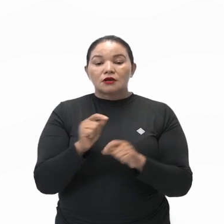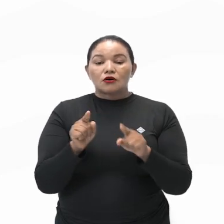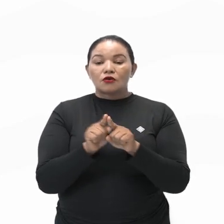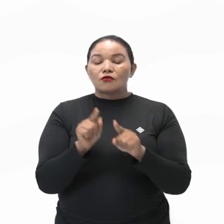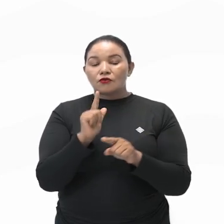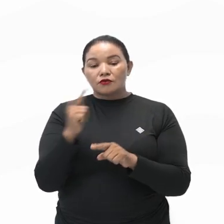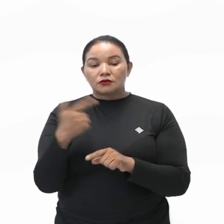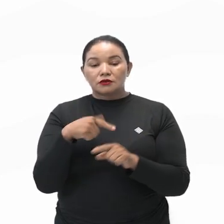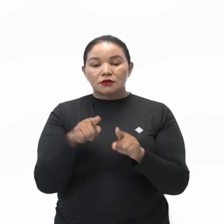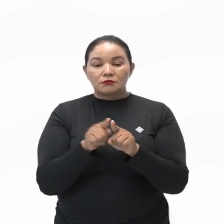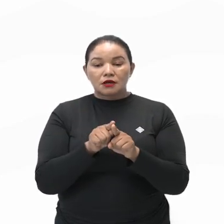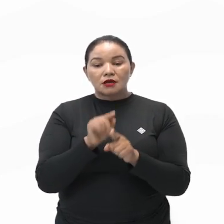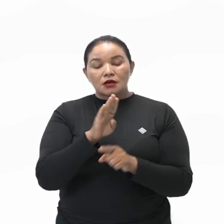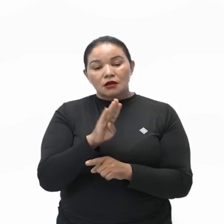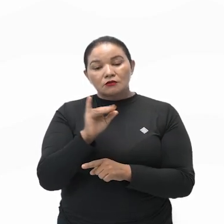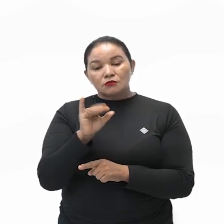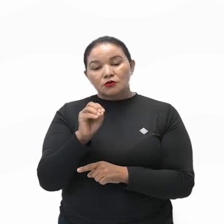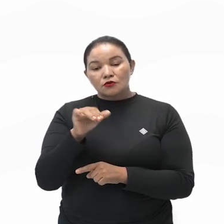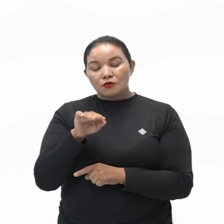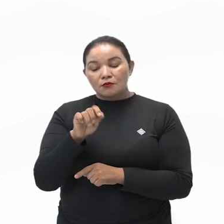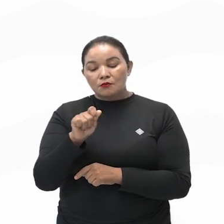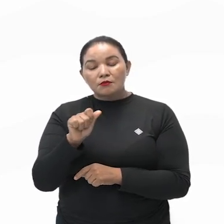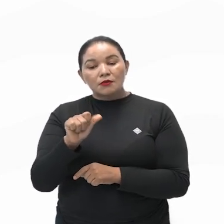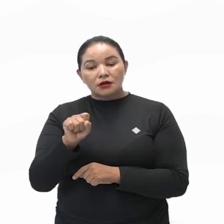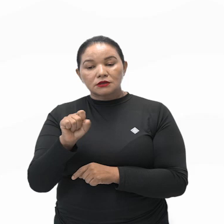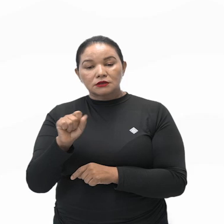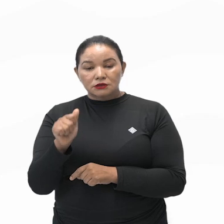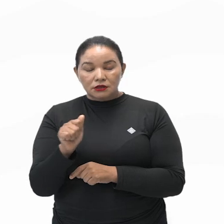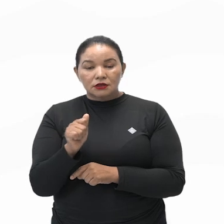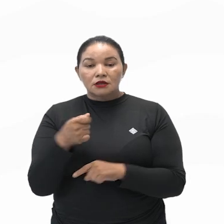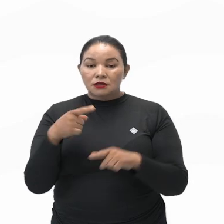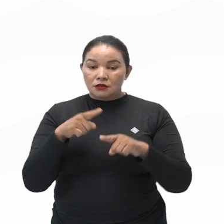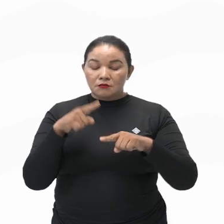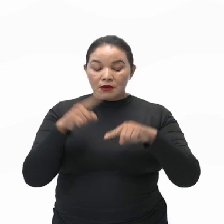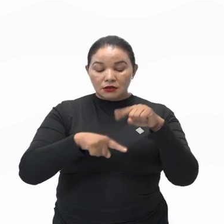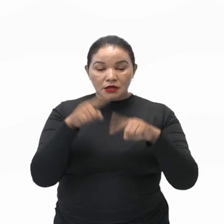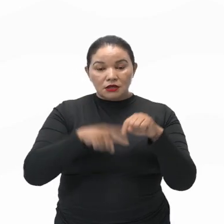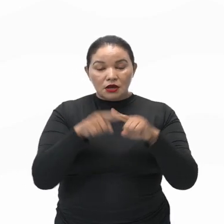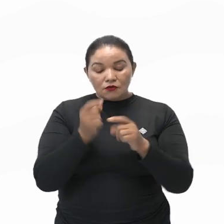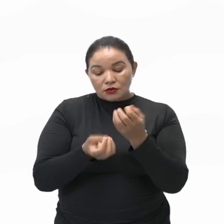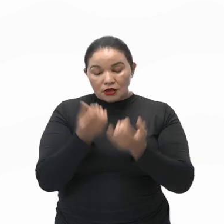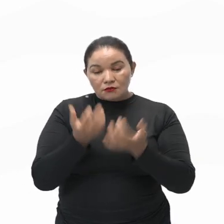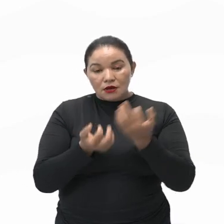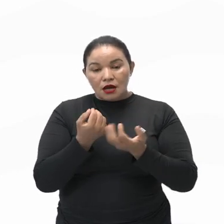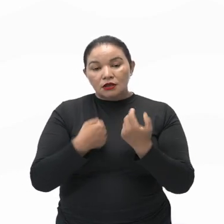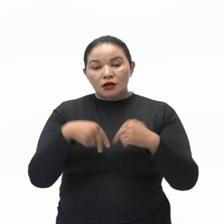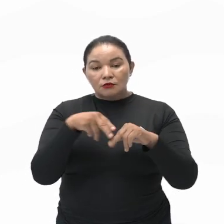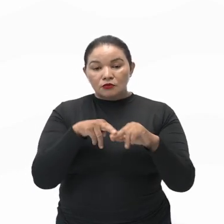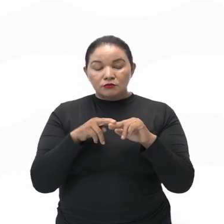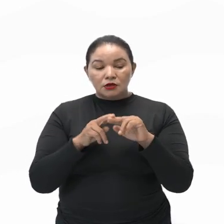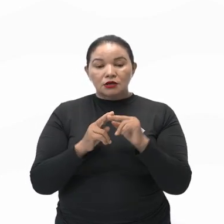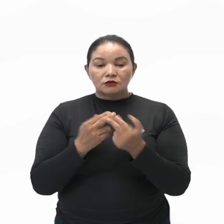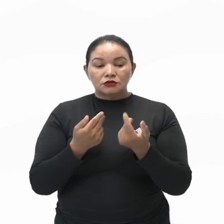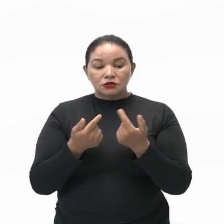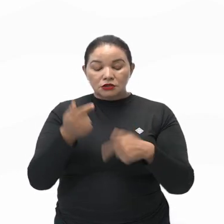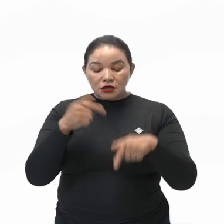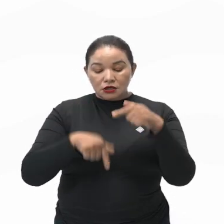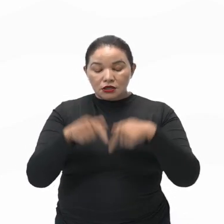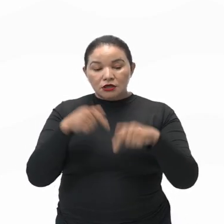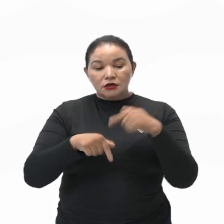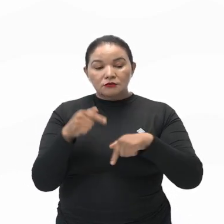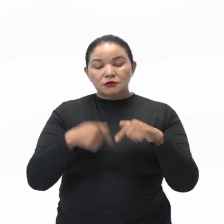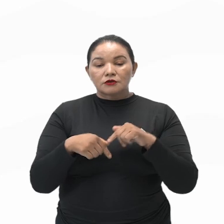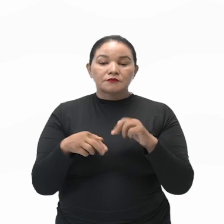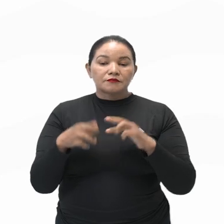biomassa. Essa biomassa pode ser queimada, como a gente acabou de ver, através de reações químicas. E essas